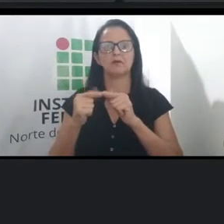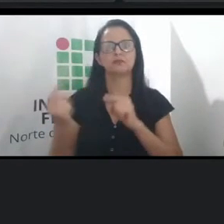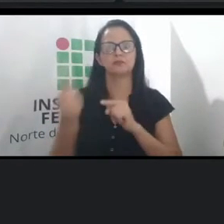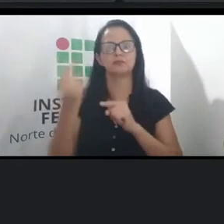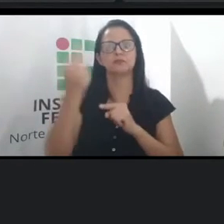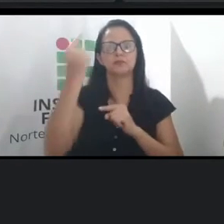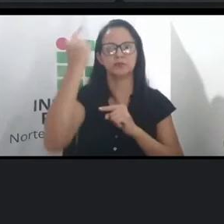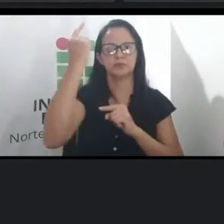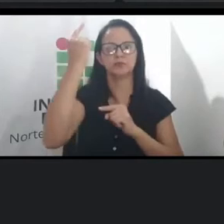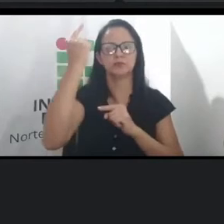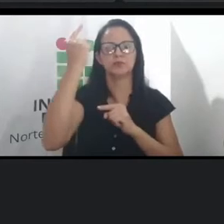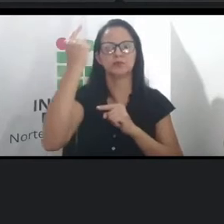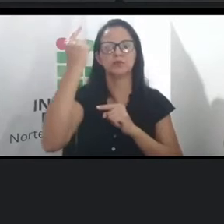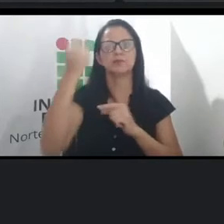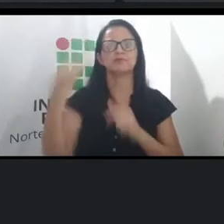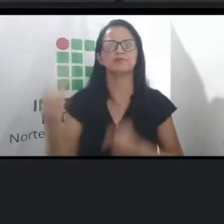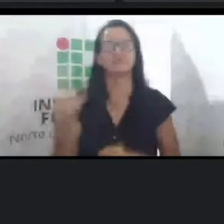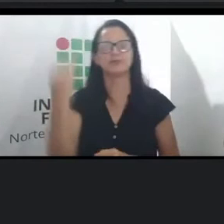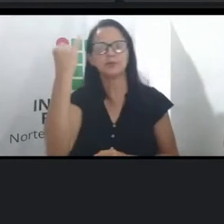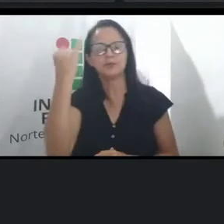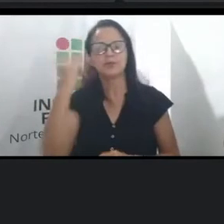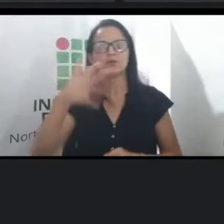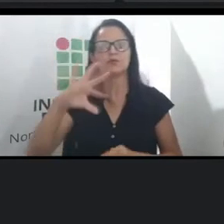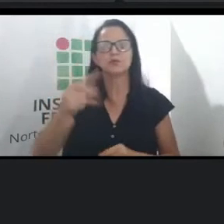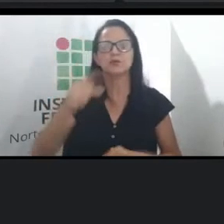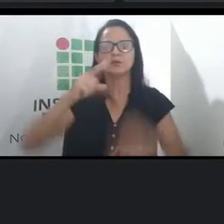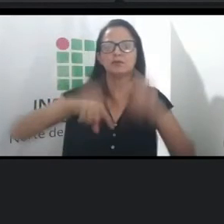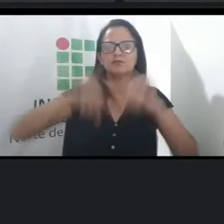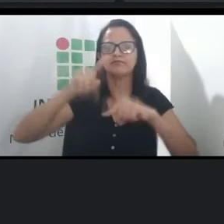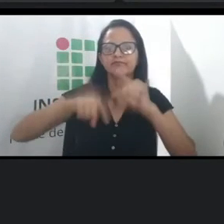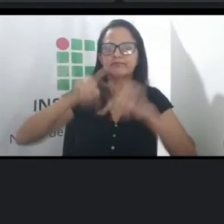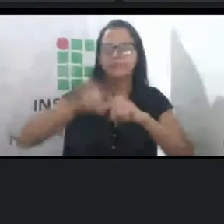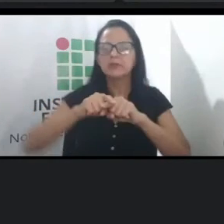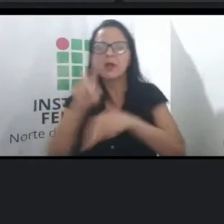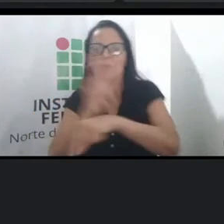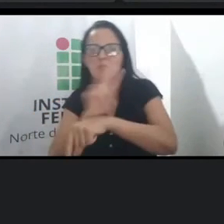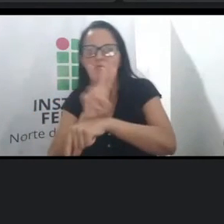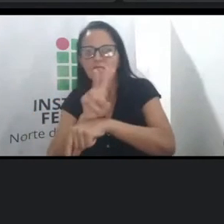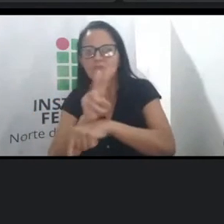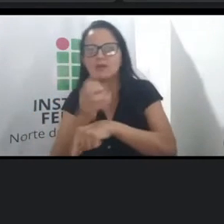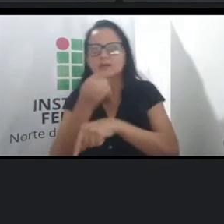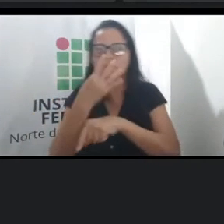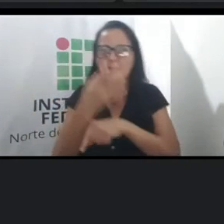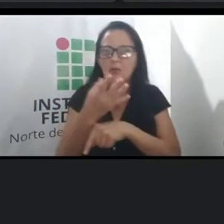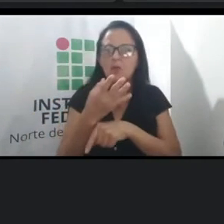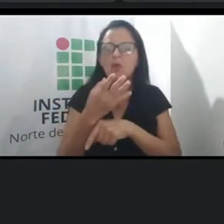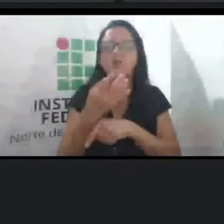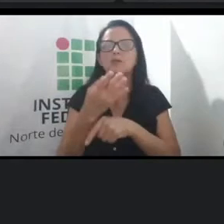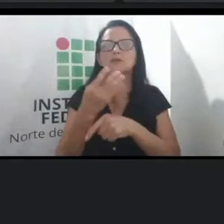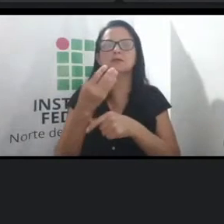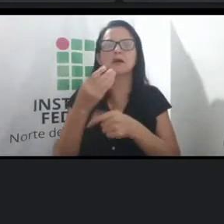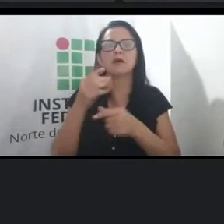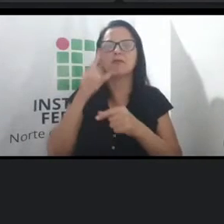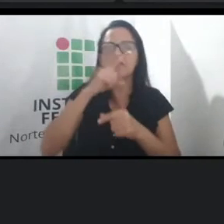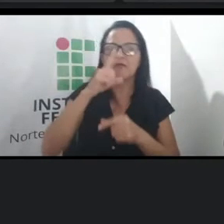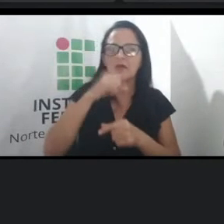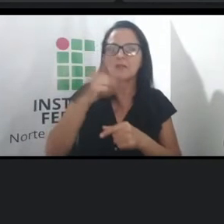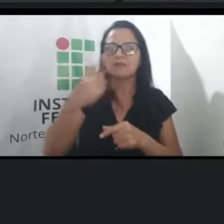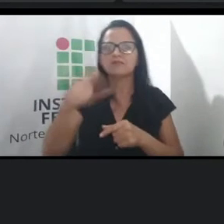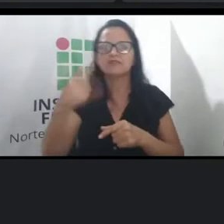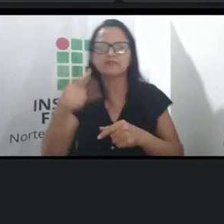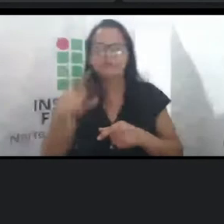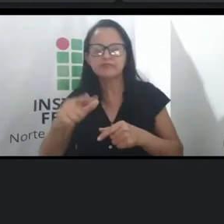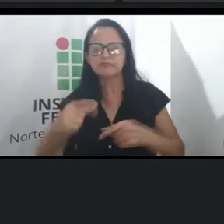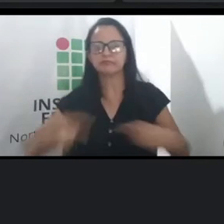equipamentos, no caso aqui, o cinto, verificar se ele tem alguma fissura, verificar se o mosquetão está adequado, se ele